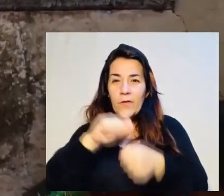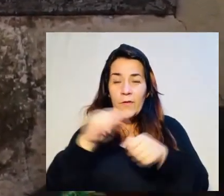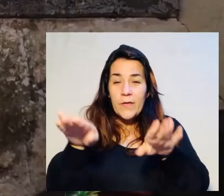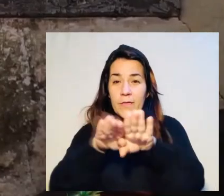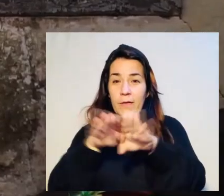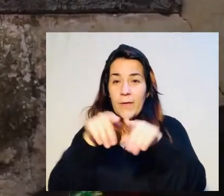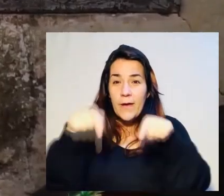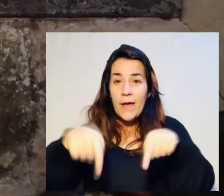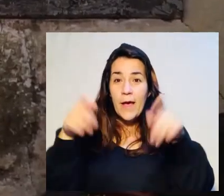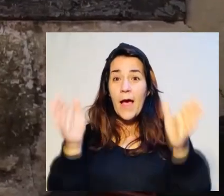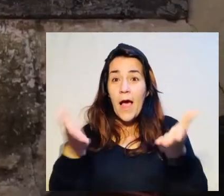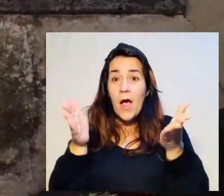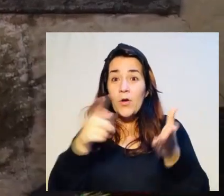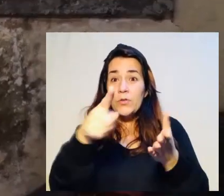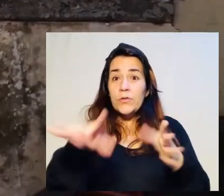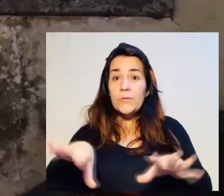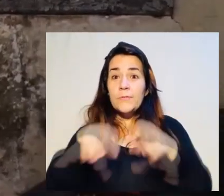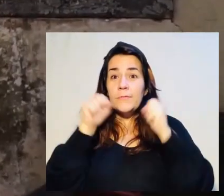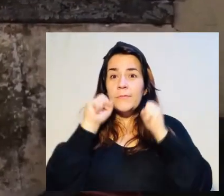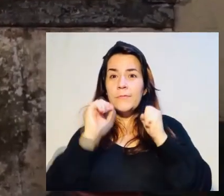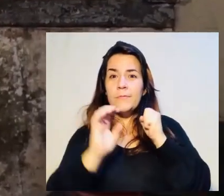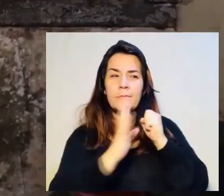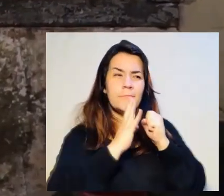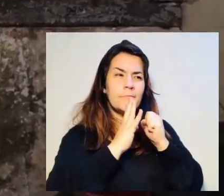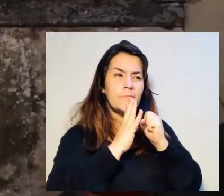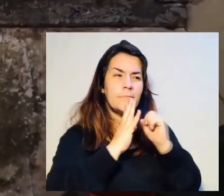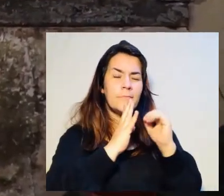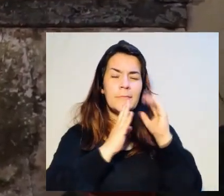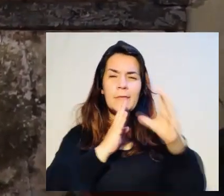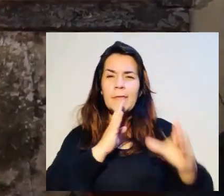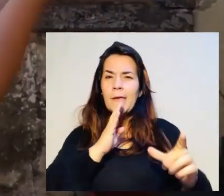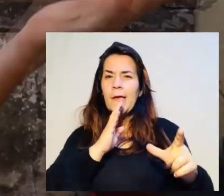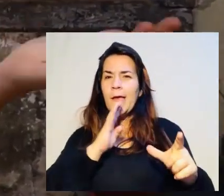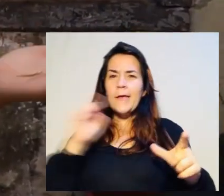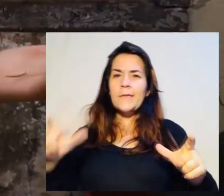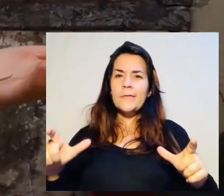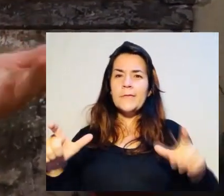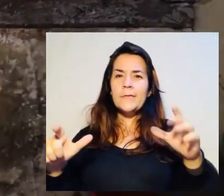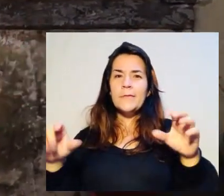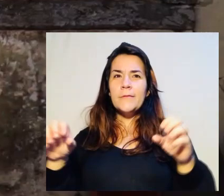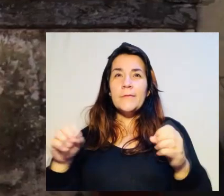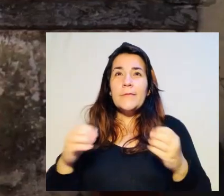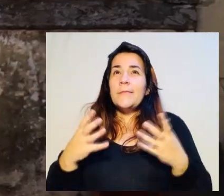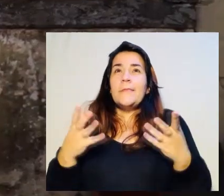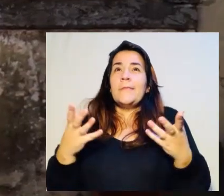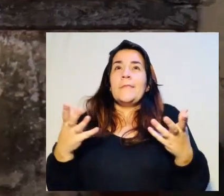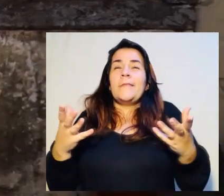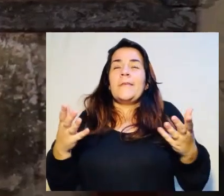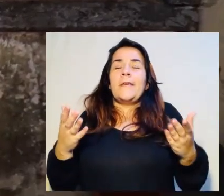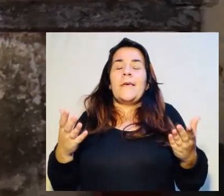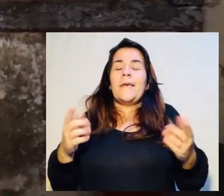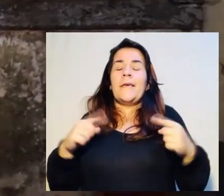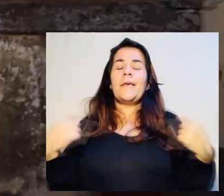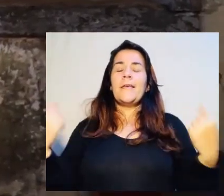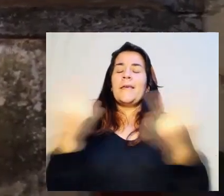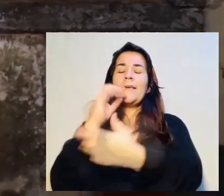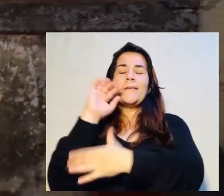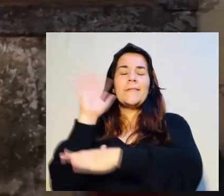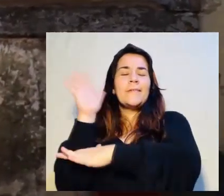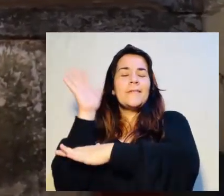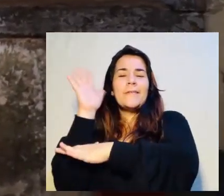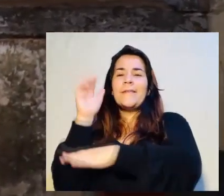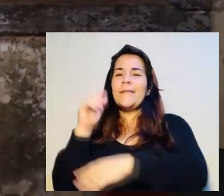espero também que a partir de agora vocês possam se reconhecer em cada canto e se encantar com cada